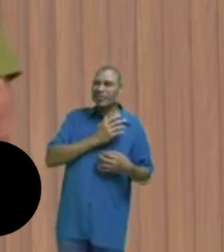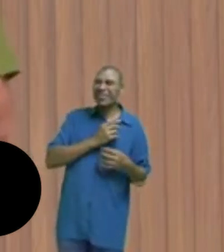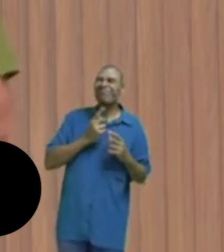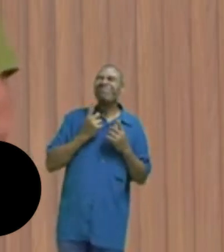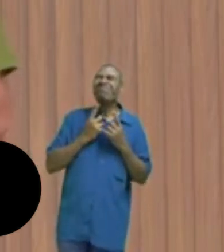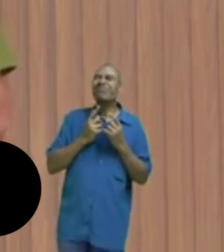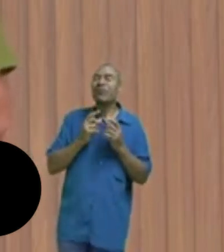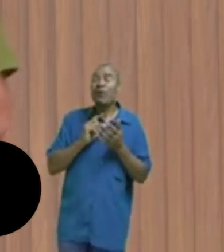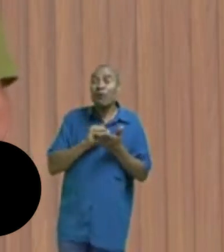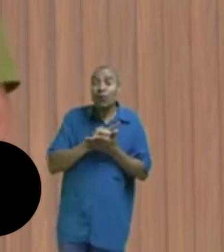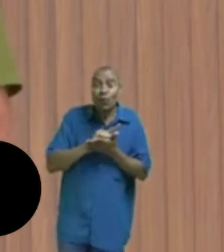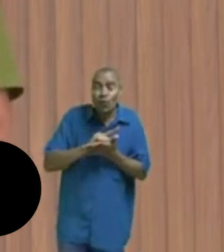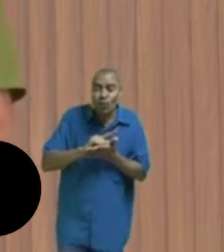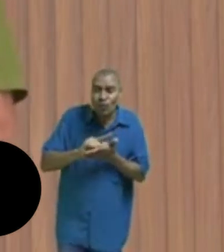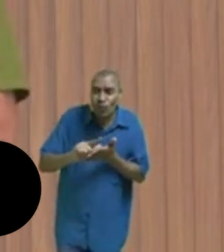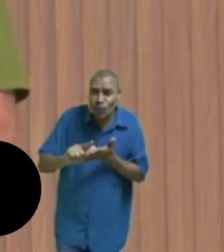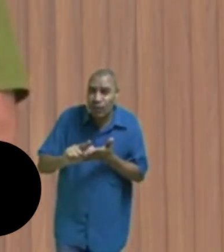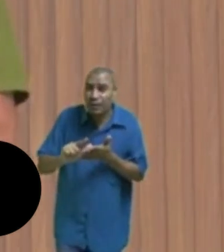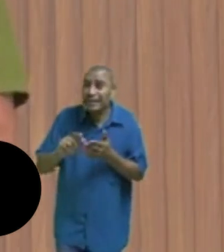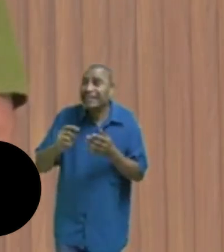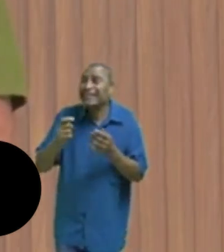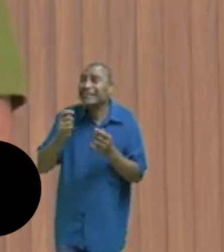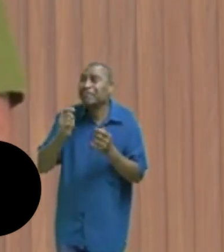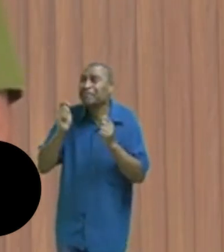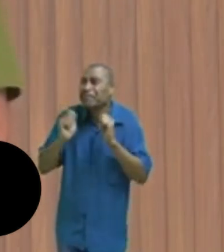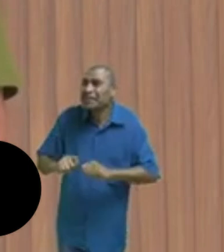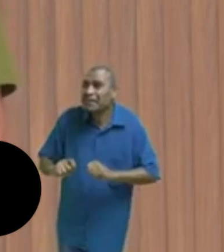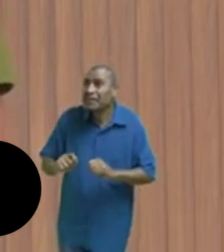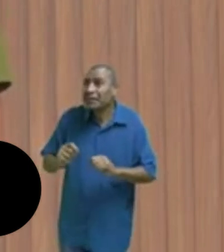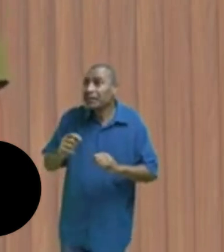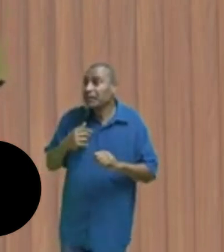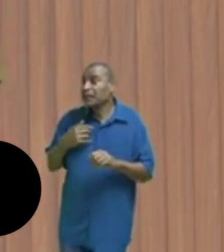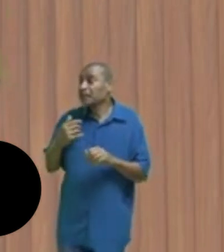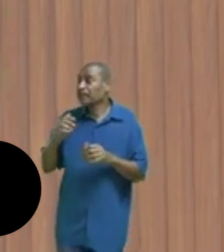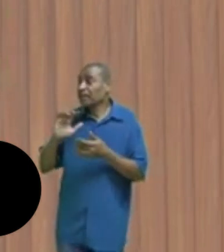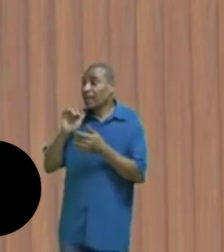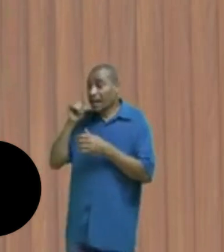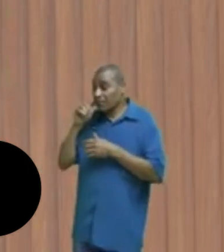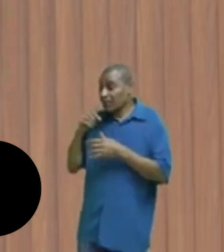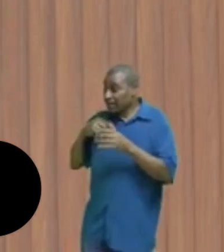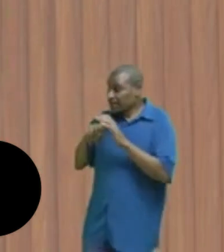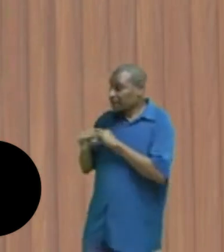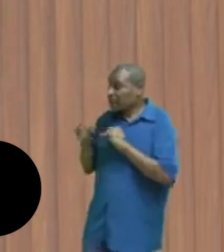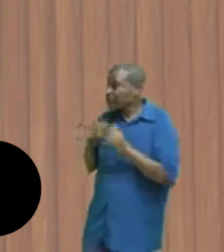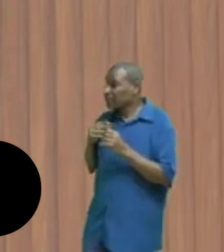devoção, ainda que ela pergunte onde nós devemos adorar.